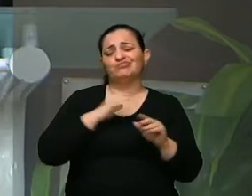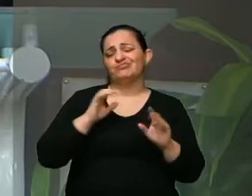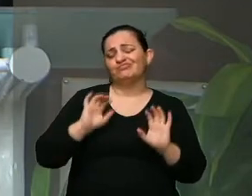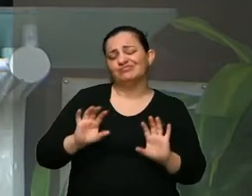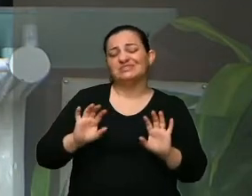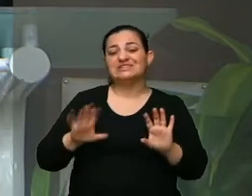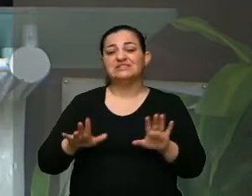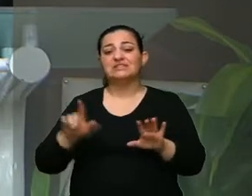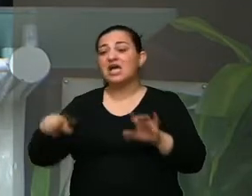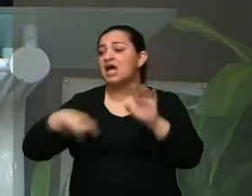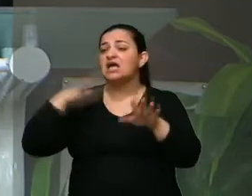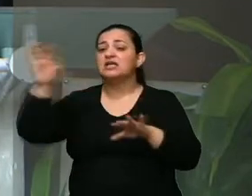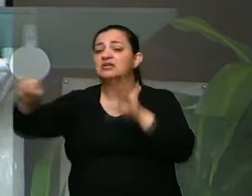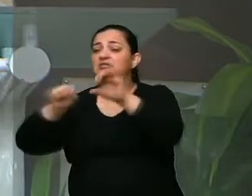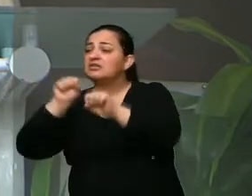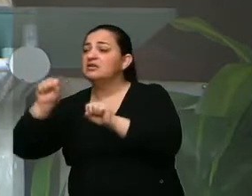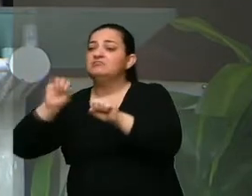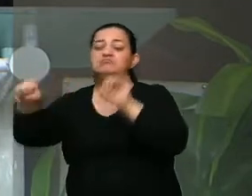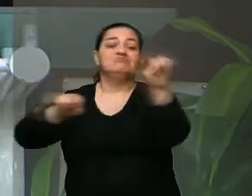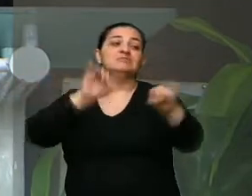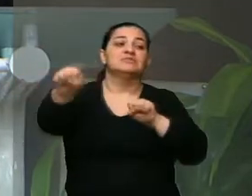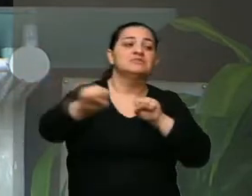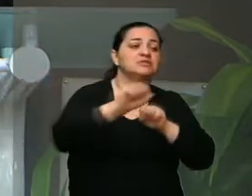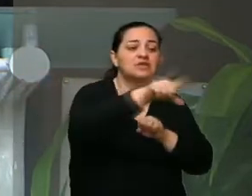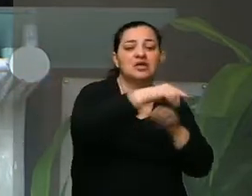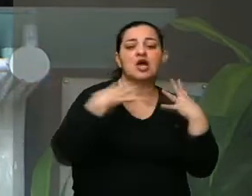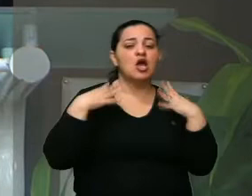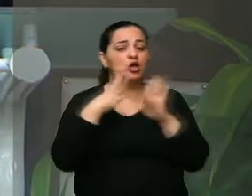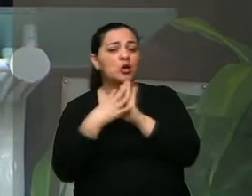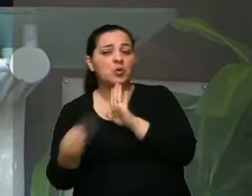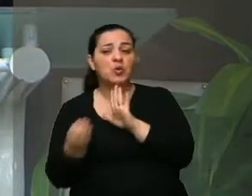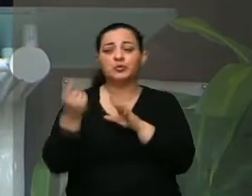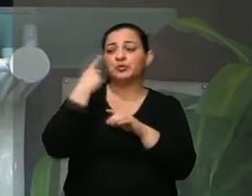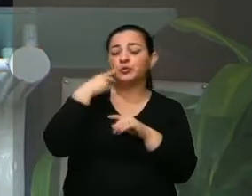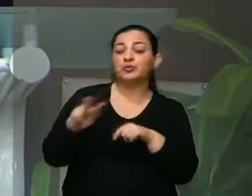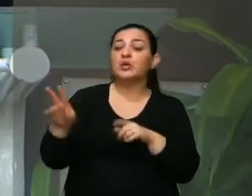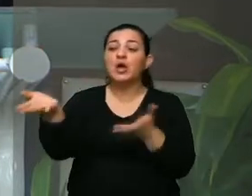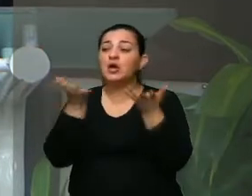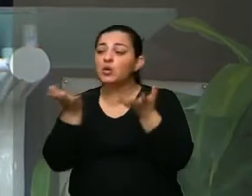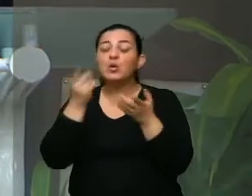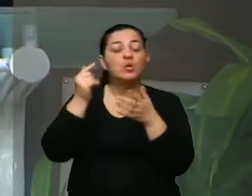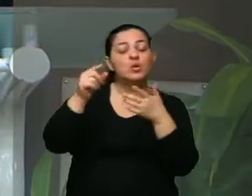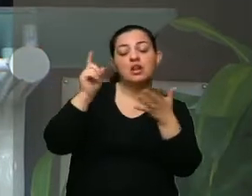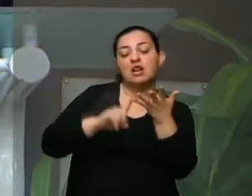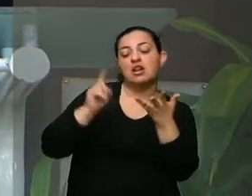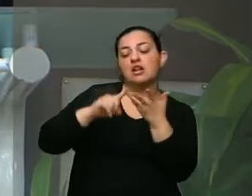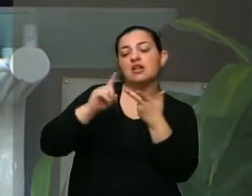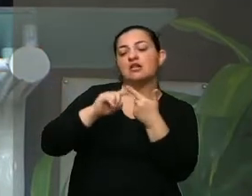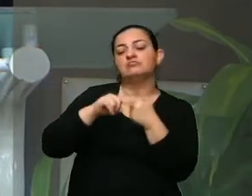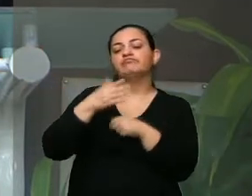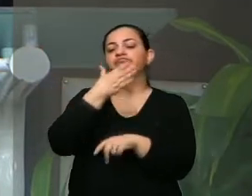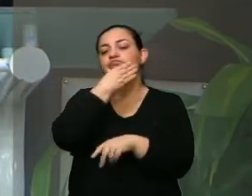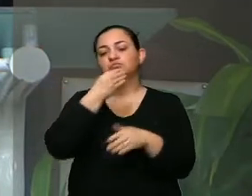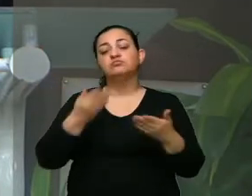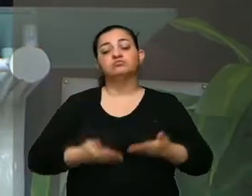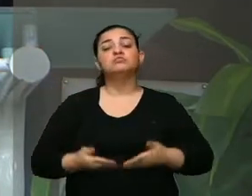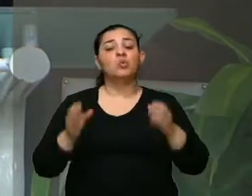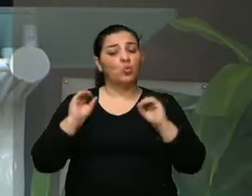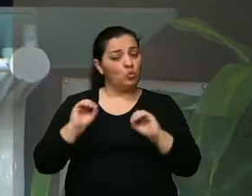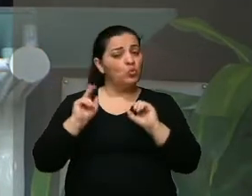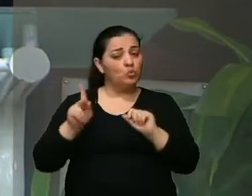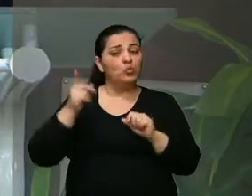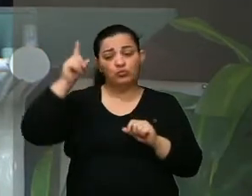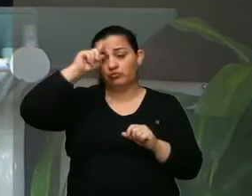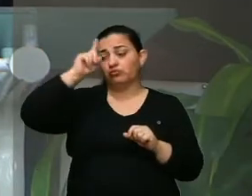logo uma coisa eu quero isso aí eu quero aquela moda que eu vi eu quero aqui no outro o edguy dizia tudo bem vou